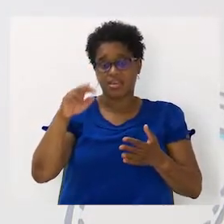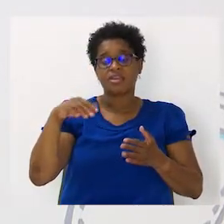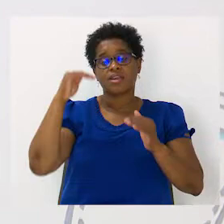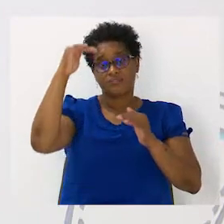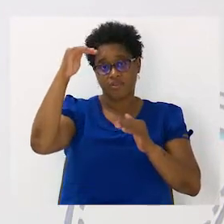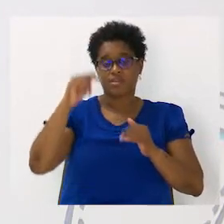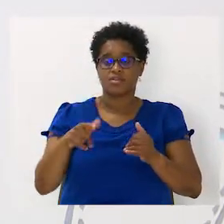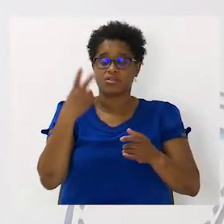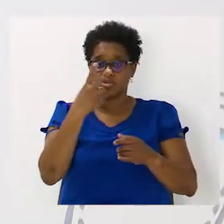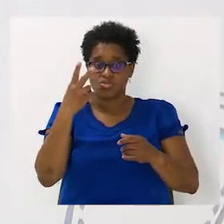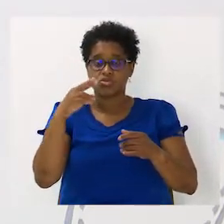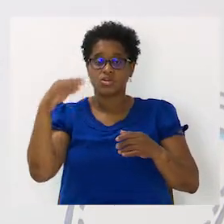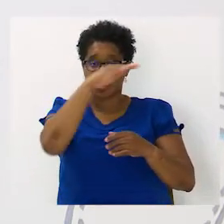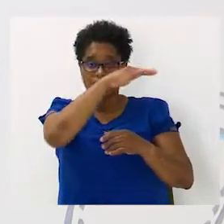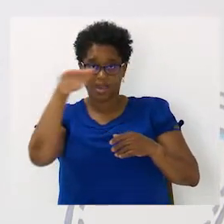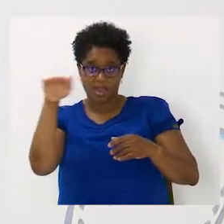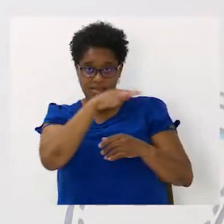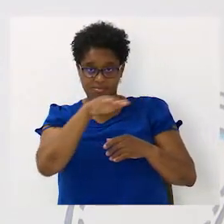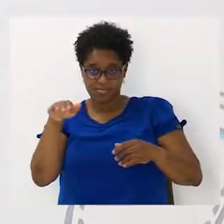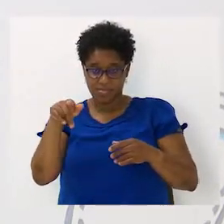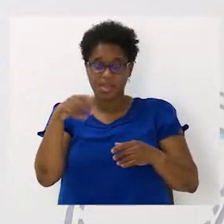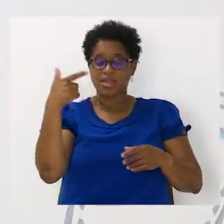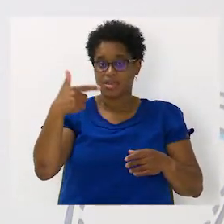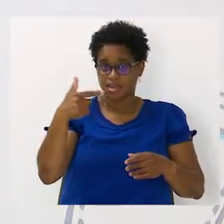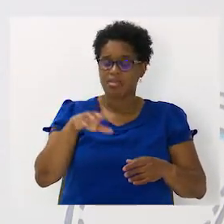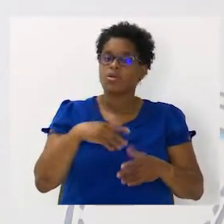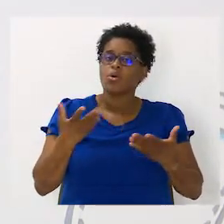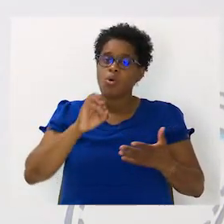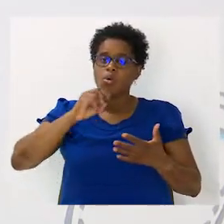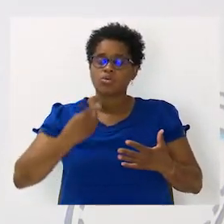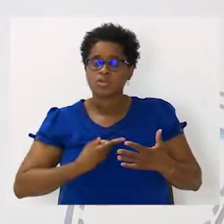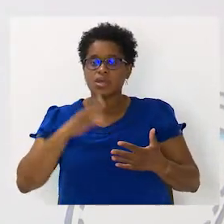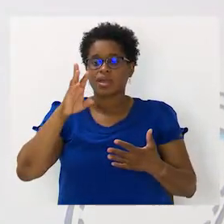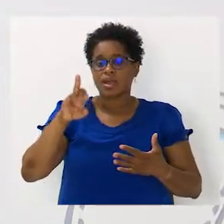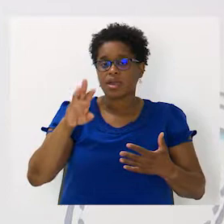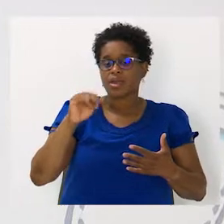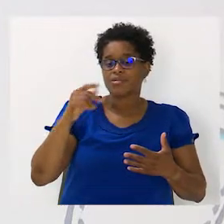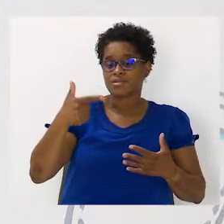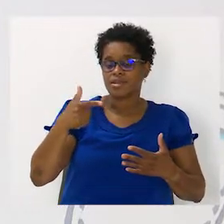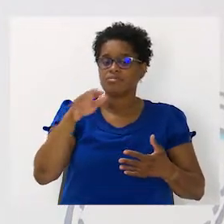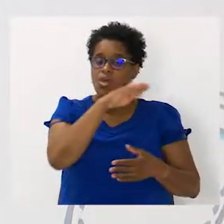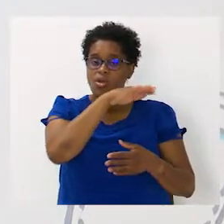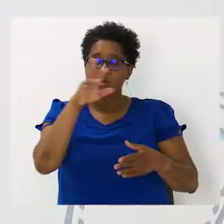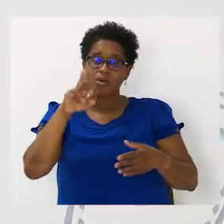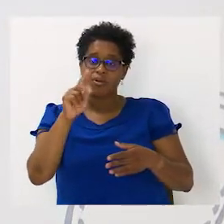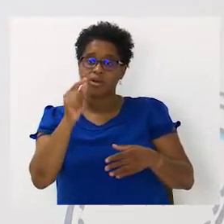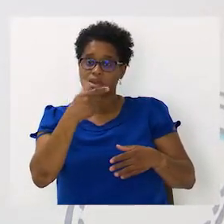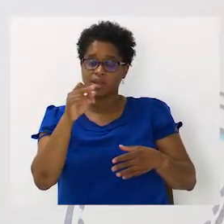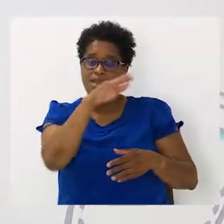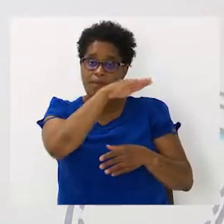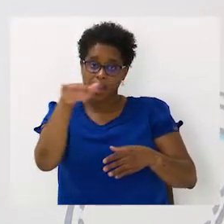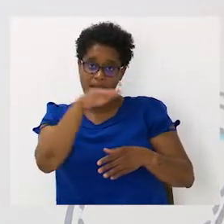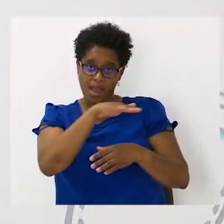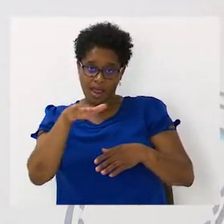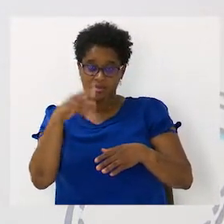retas paralelas, e também reta T, ou seja, R, S e T são retas paralelas. E temos